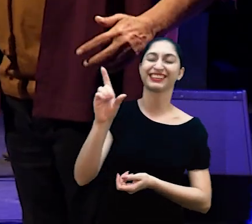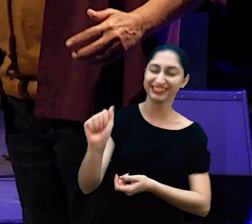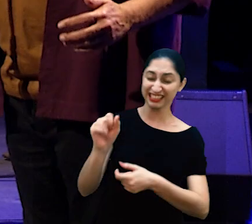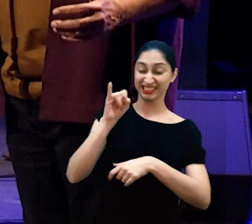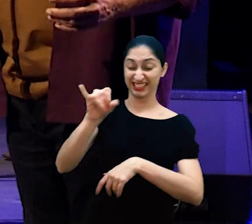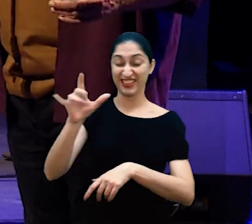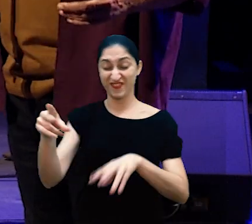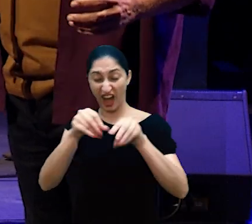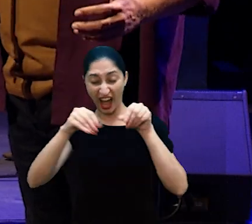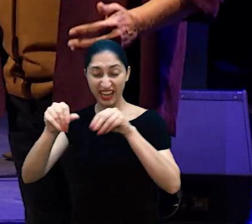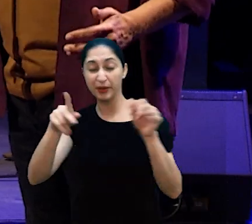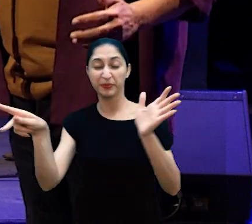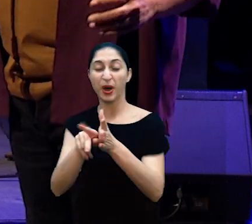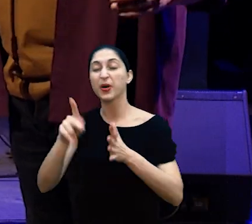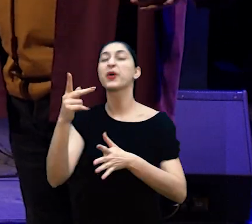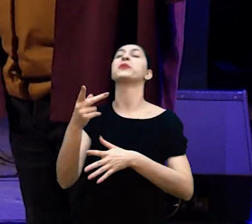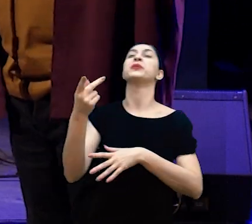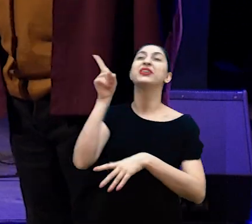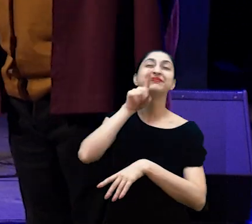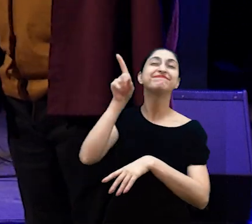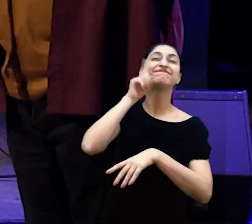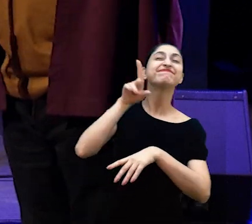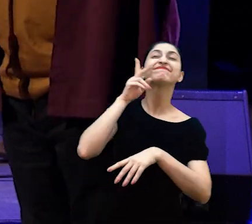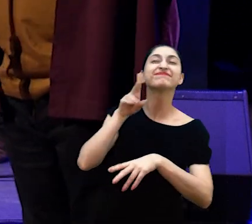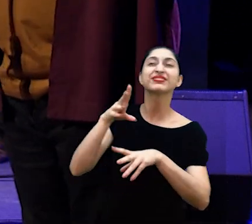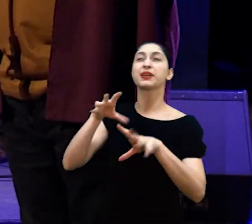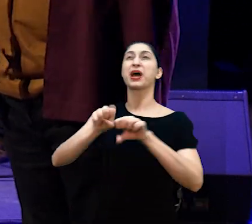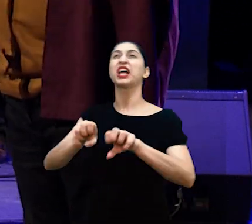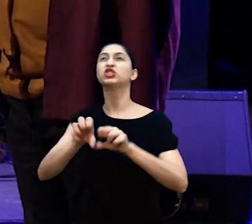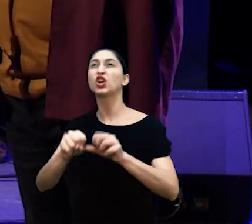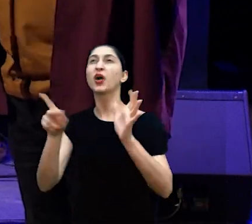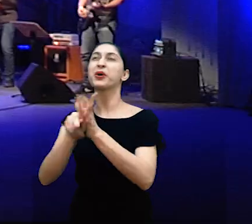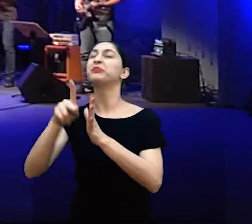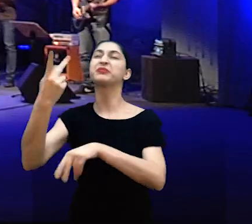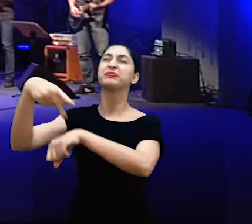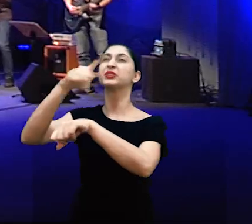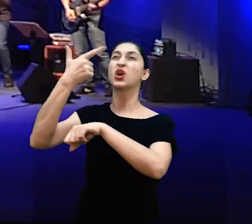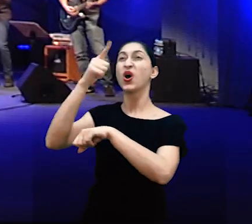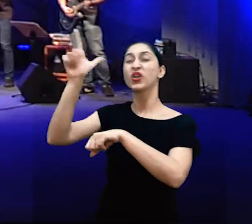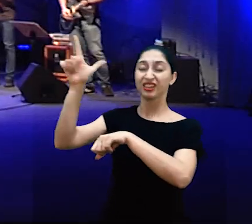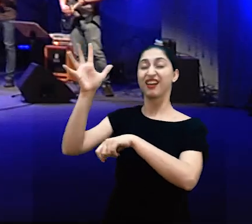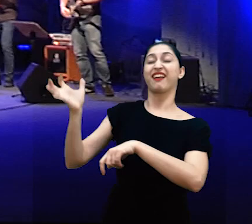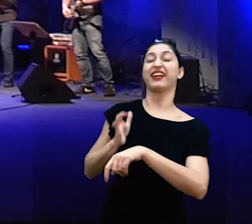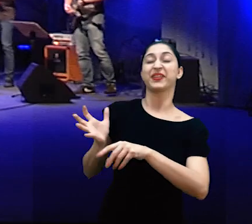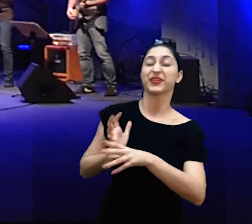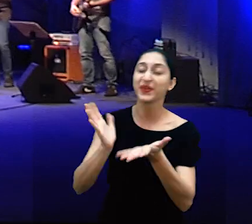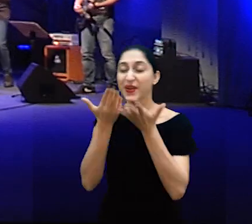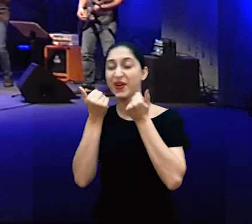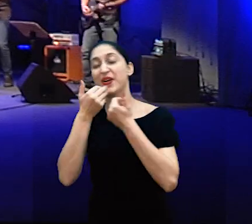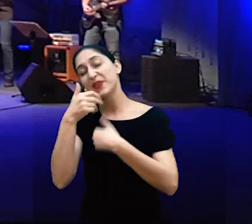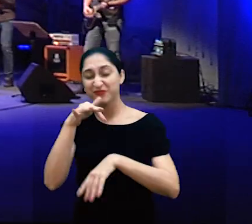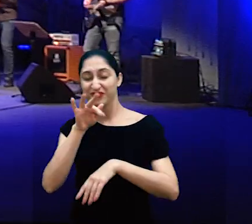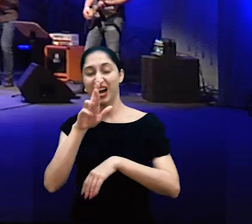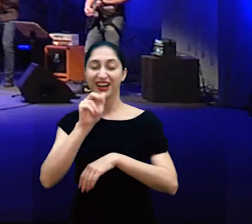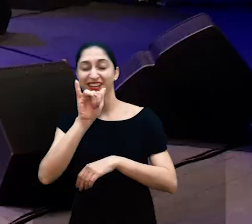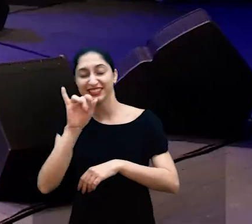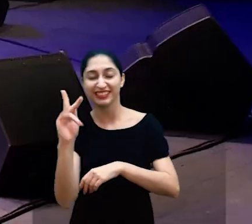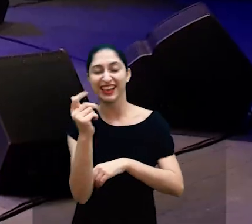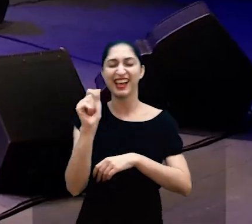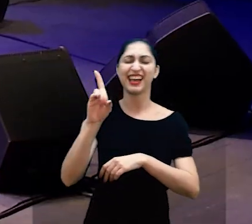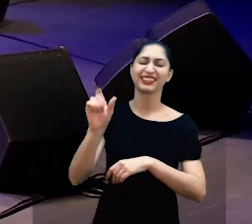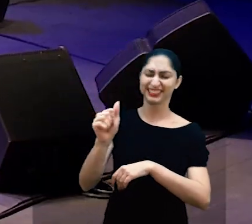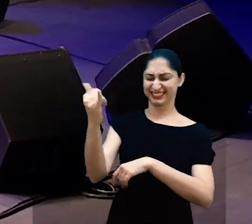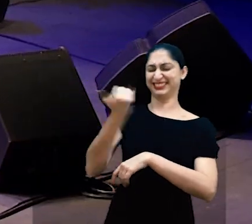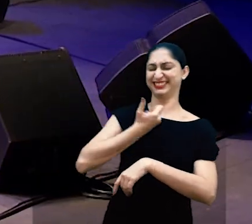fosse americana, mandioca importada, banquete de bacana, era farinhada. Andam falando que nós